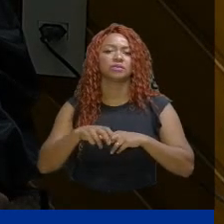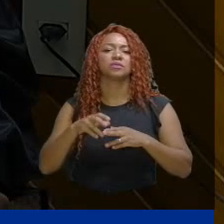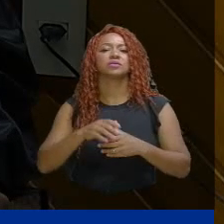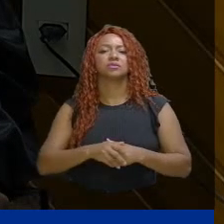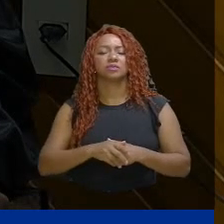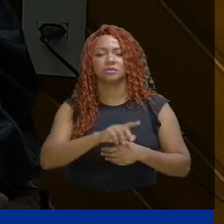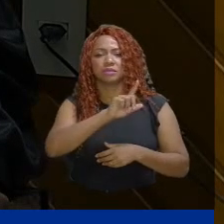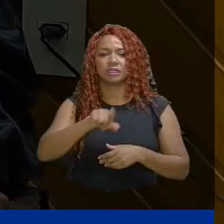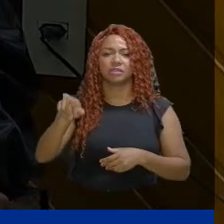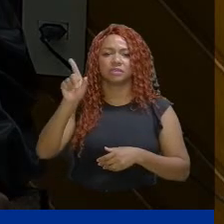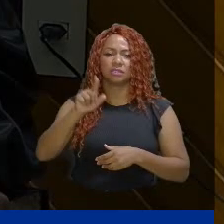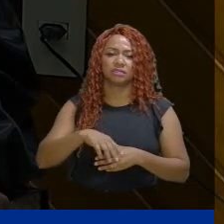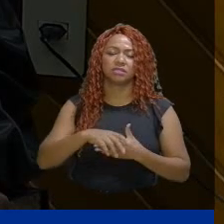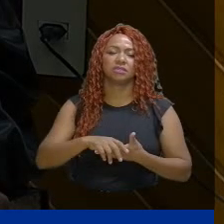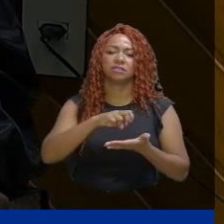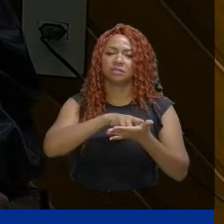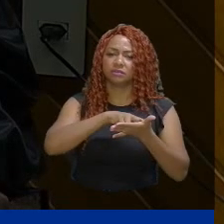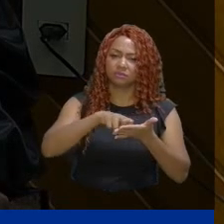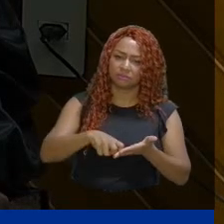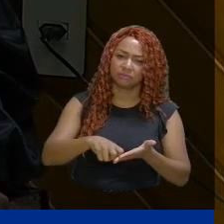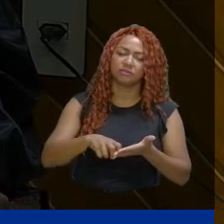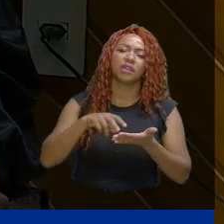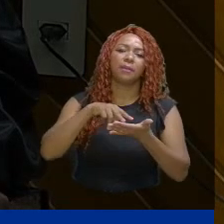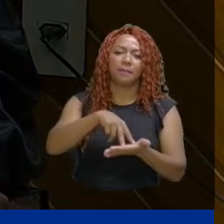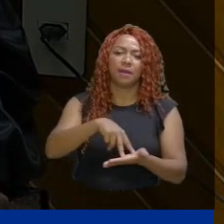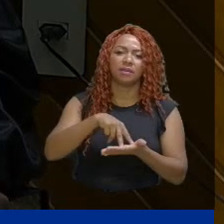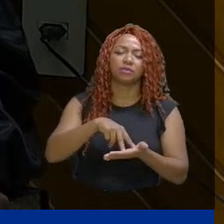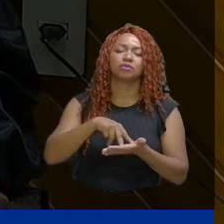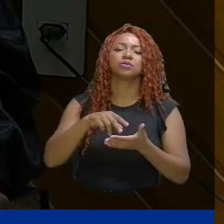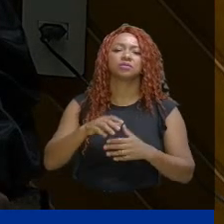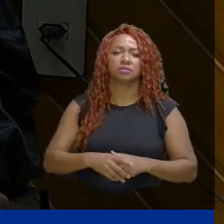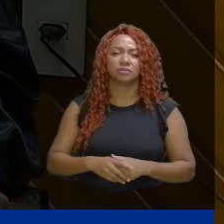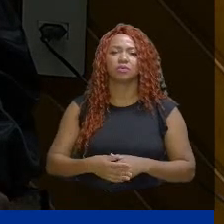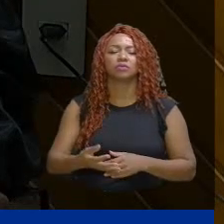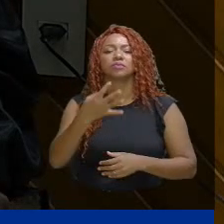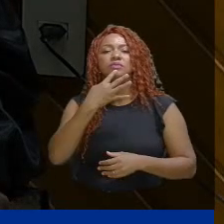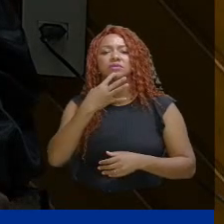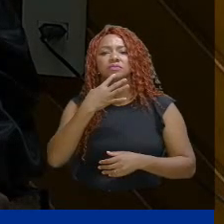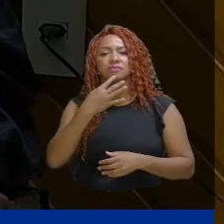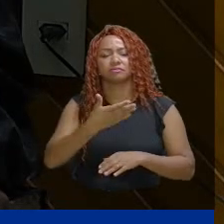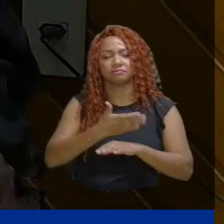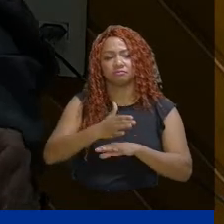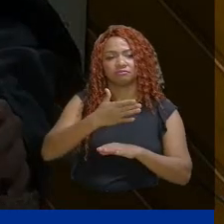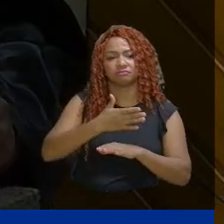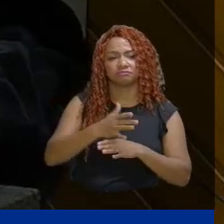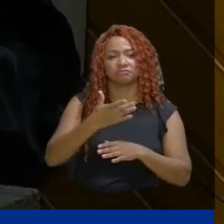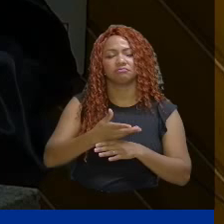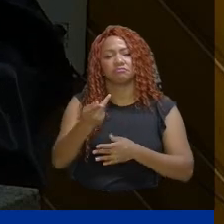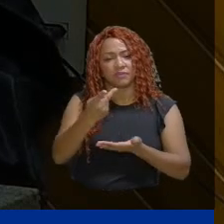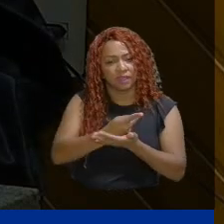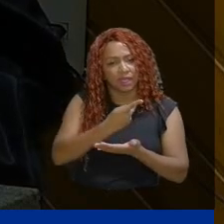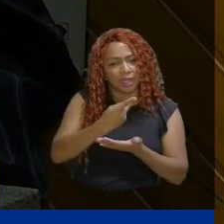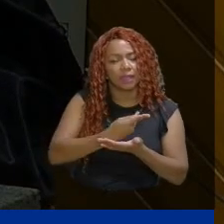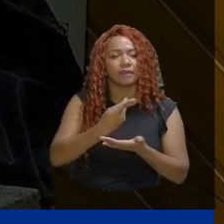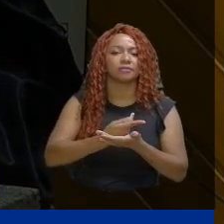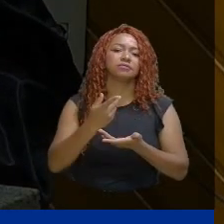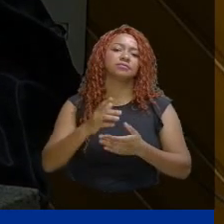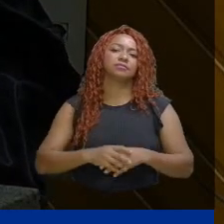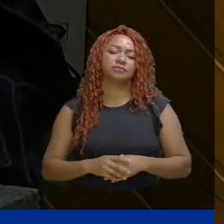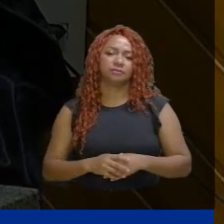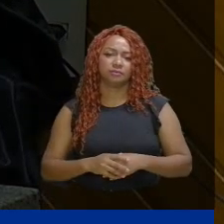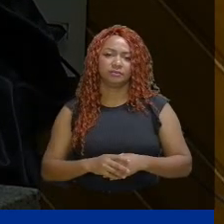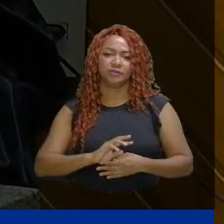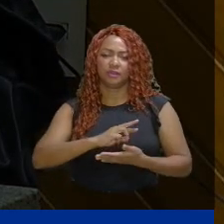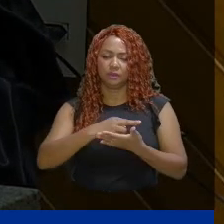pela exclusão da sanção pecuniária, mantendo, contudo, o reconhecimento da prática de irregularidade.